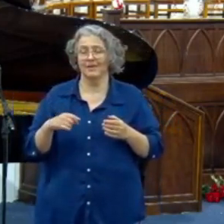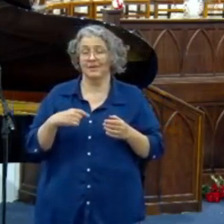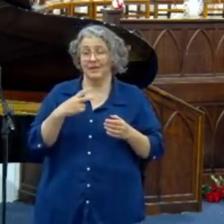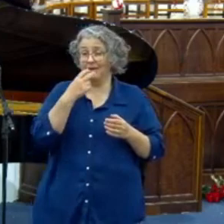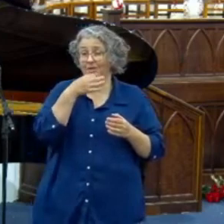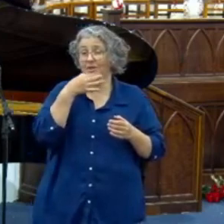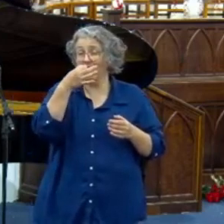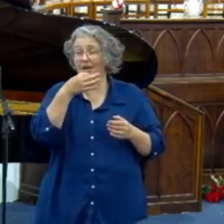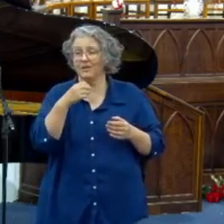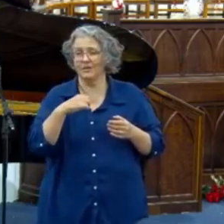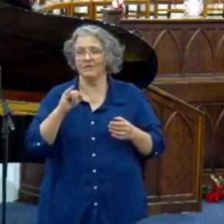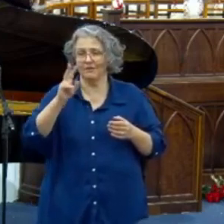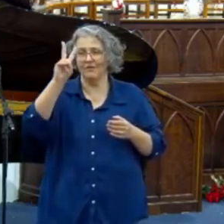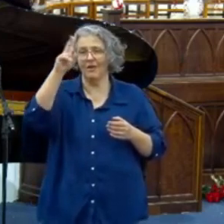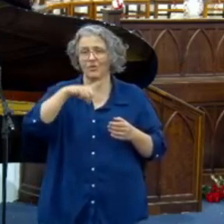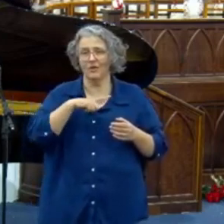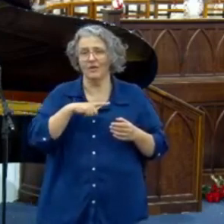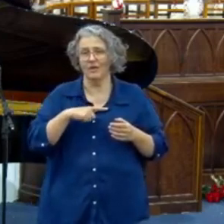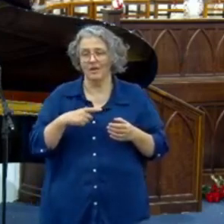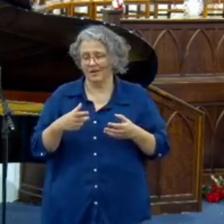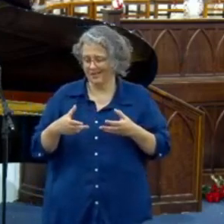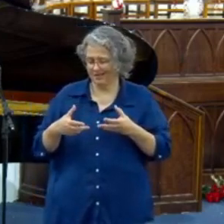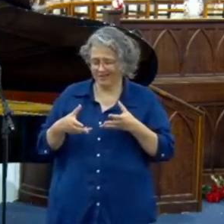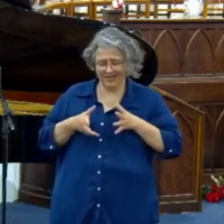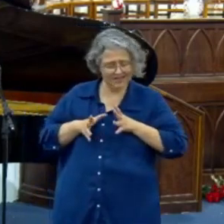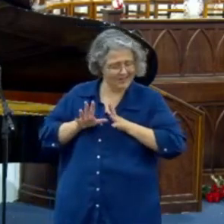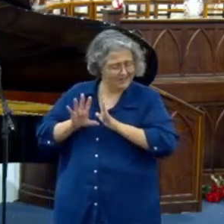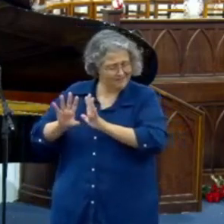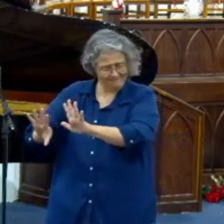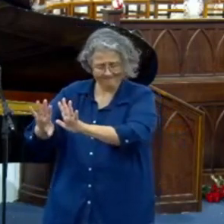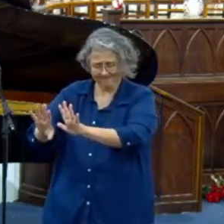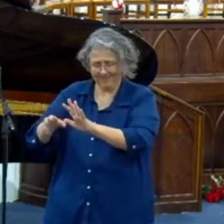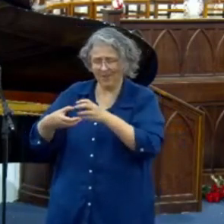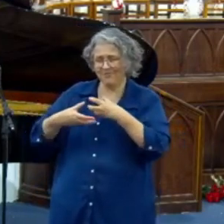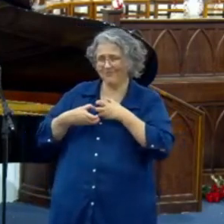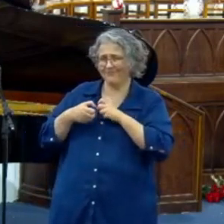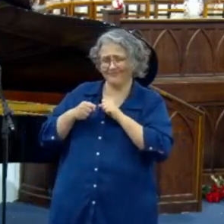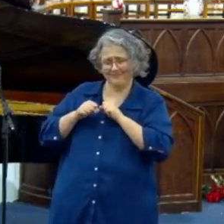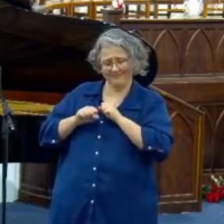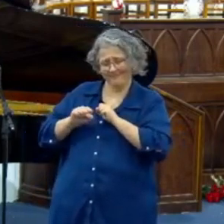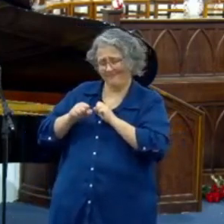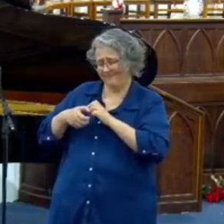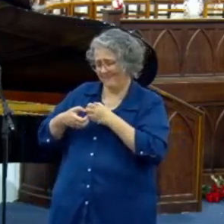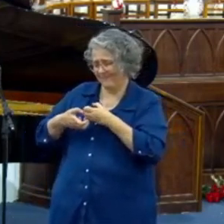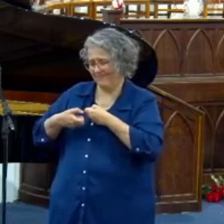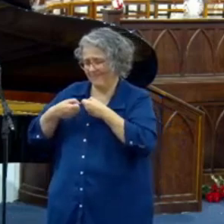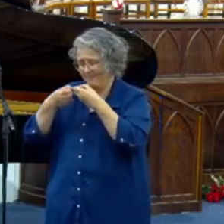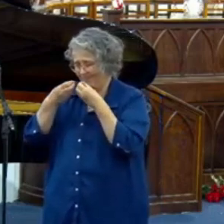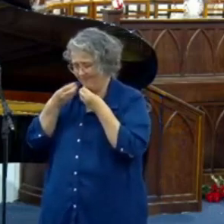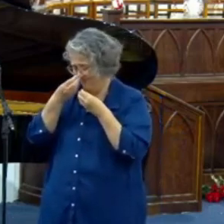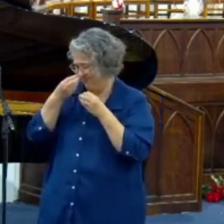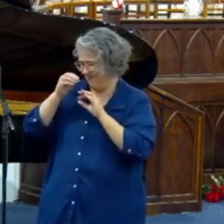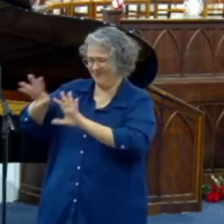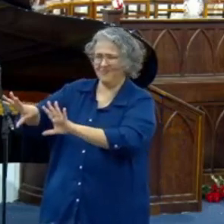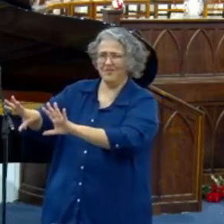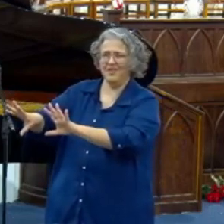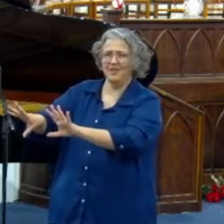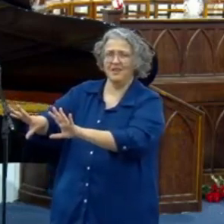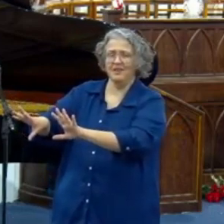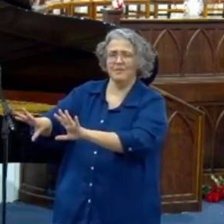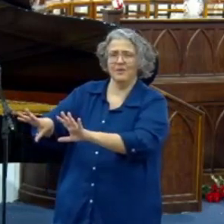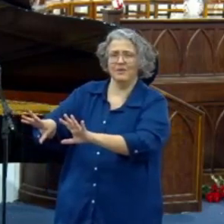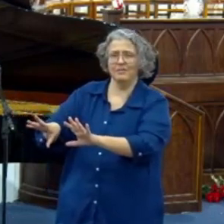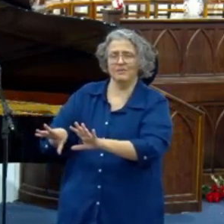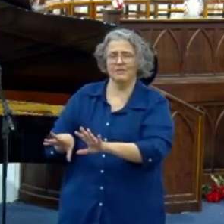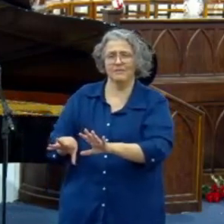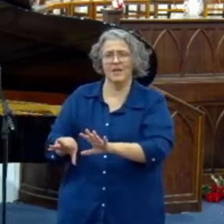eternidade. O apego às coisas que vão passar tem afastado muita